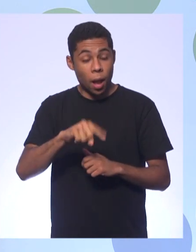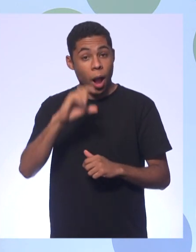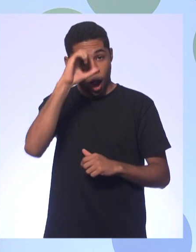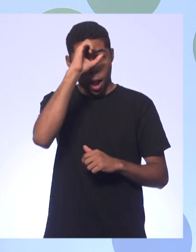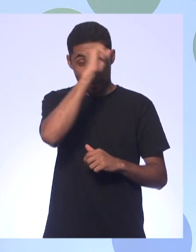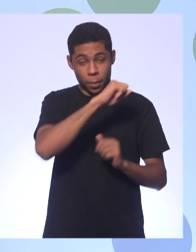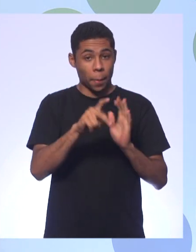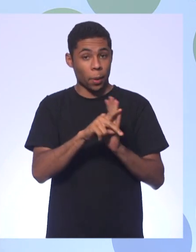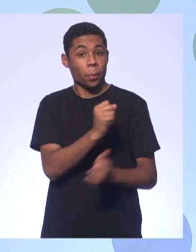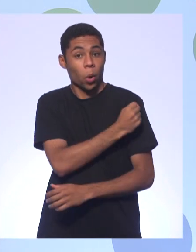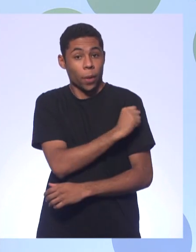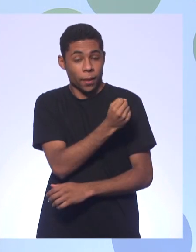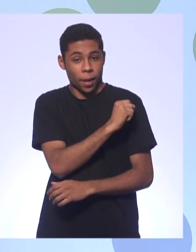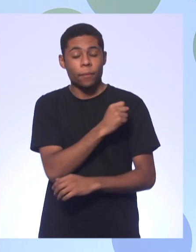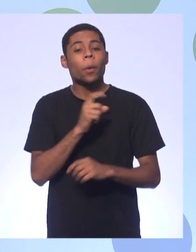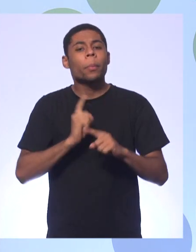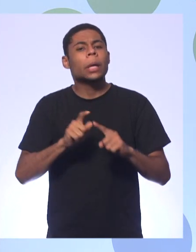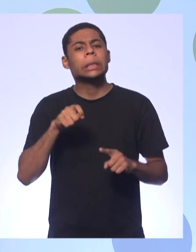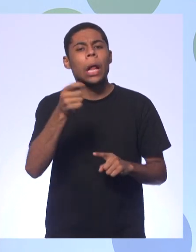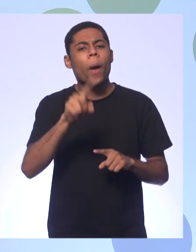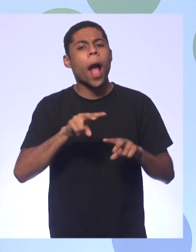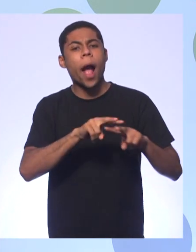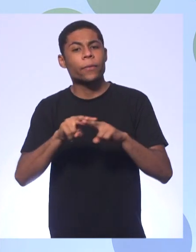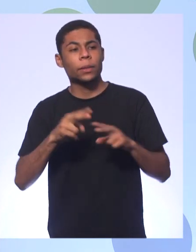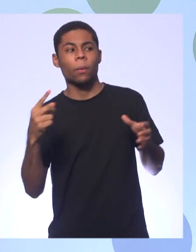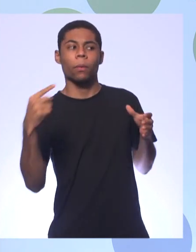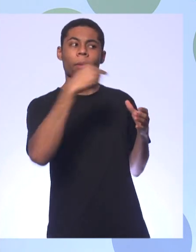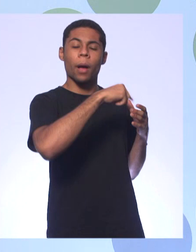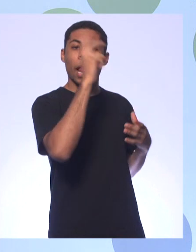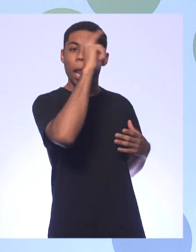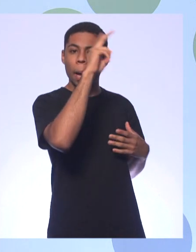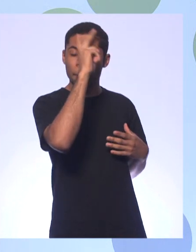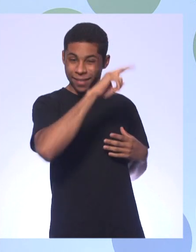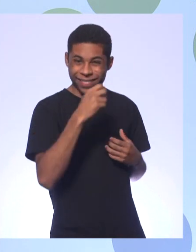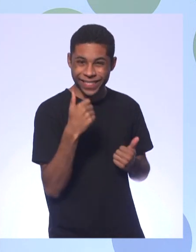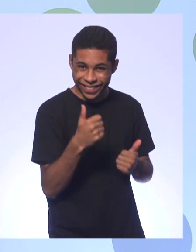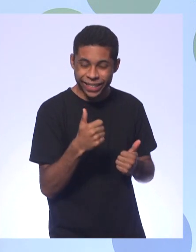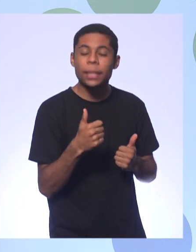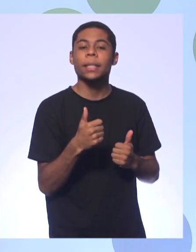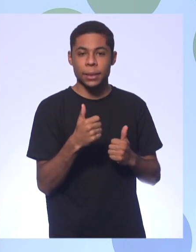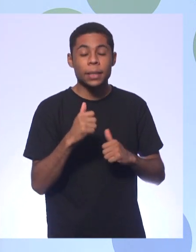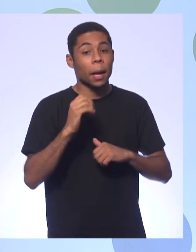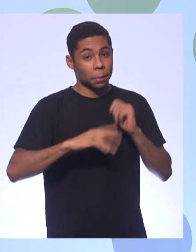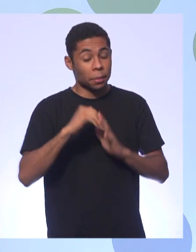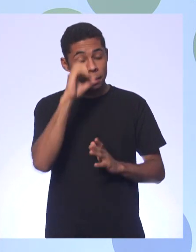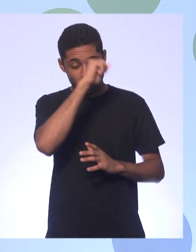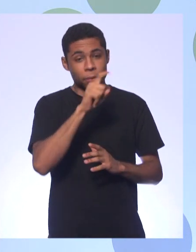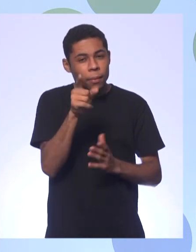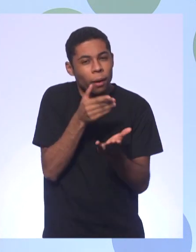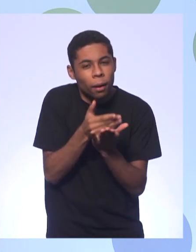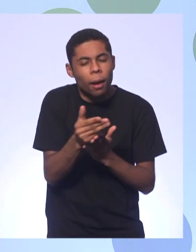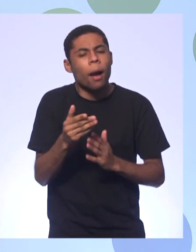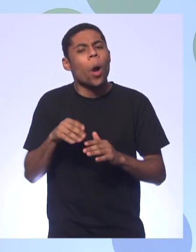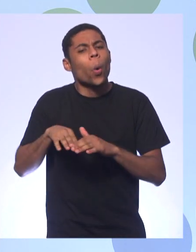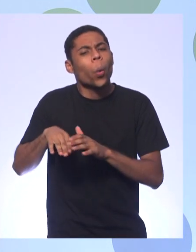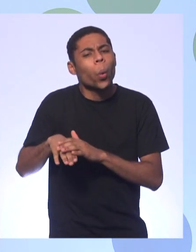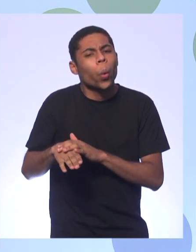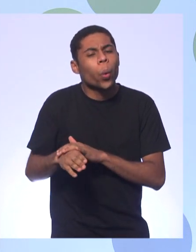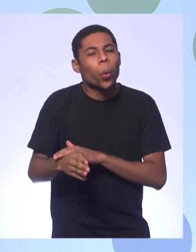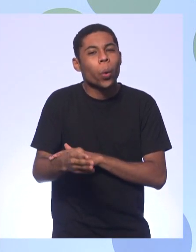não é do oitavo ano porque é uma revisão que vocês vão ver né para começar devagar né para vocês irem se acostumando